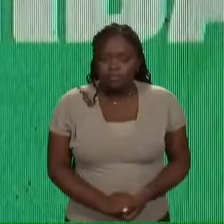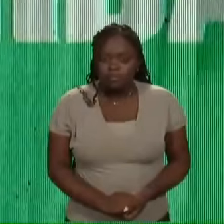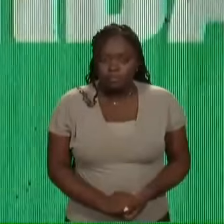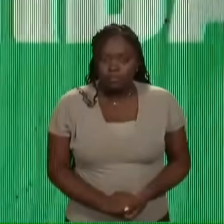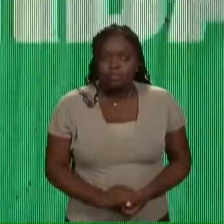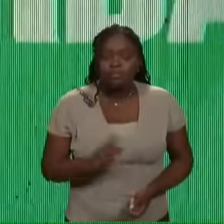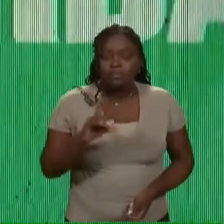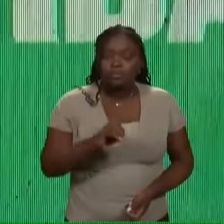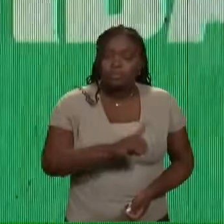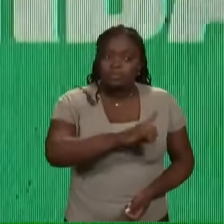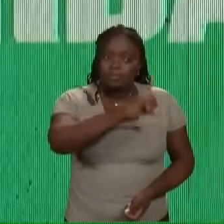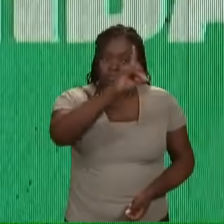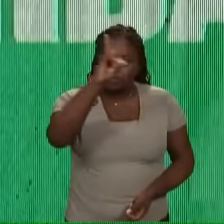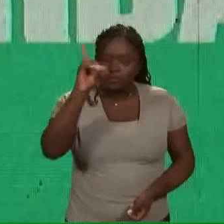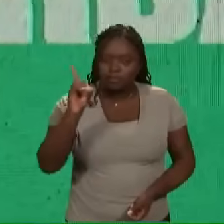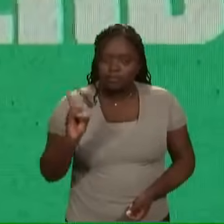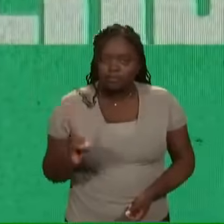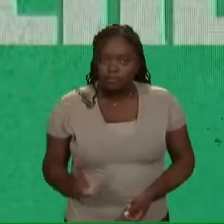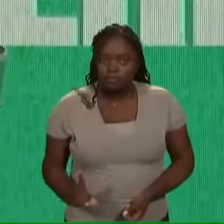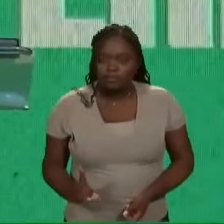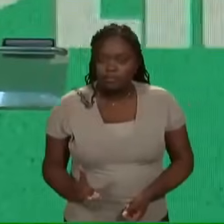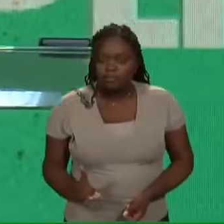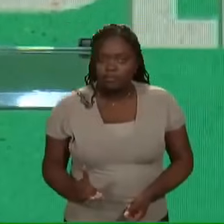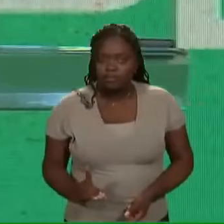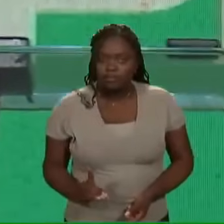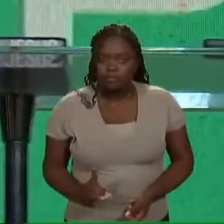E nesse dia,